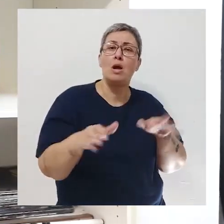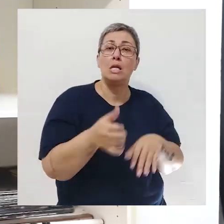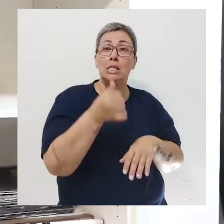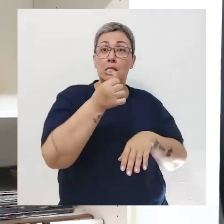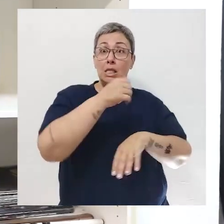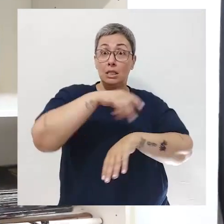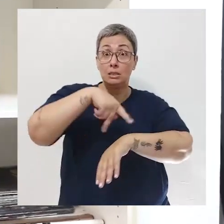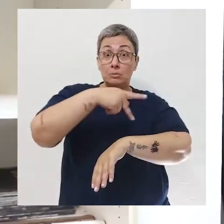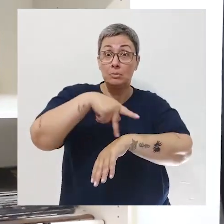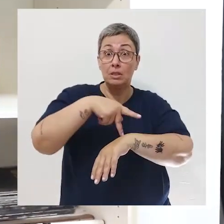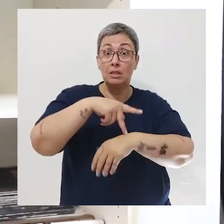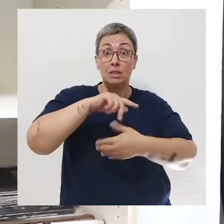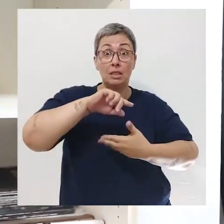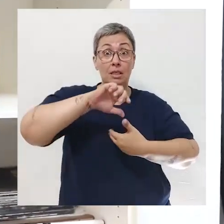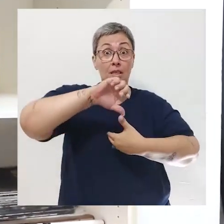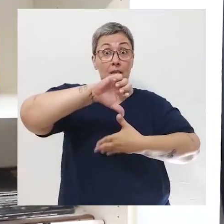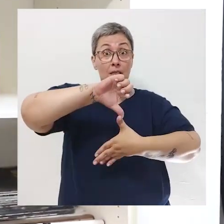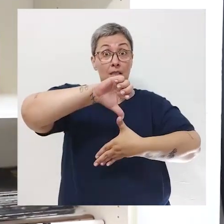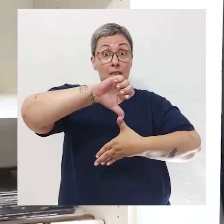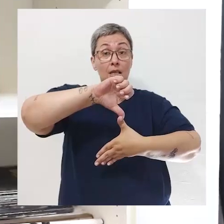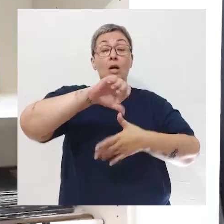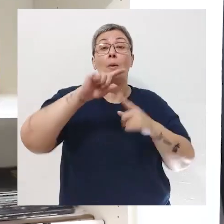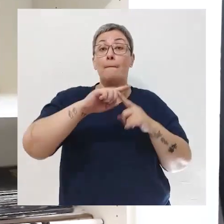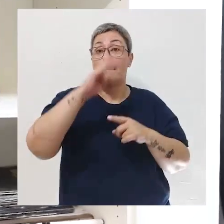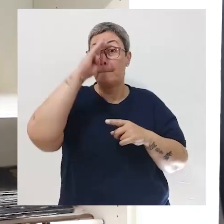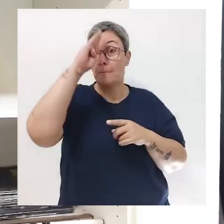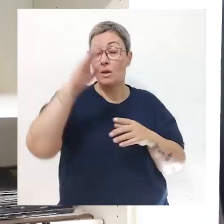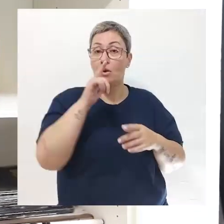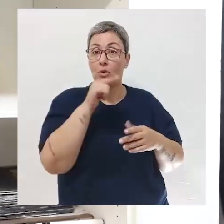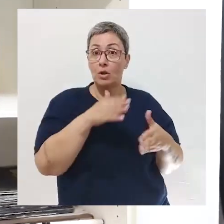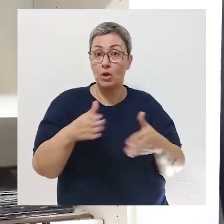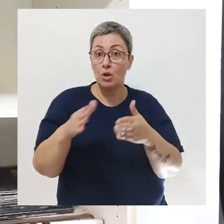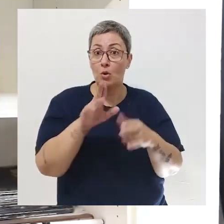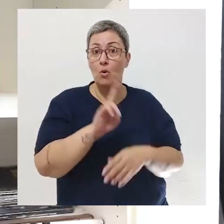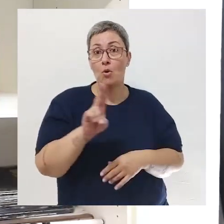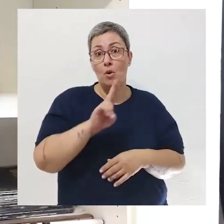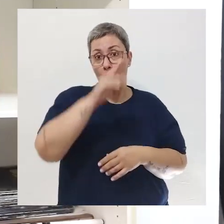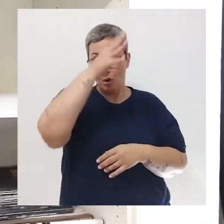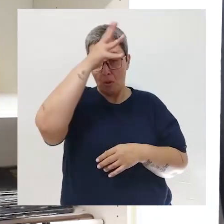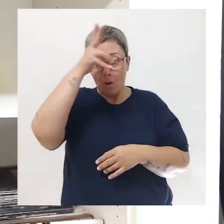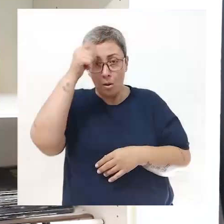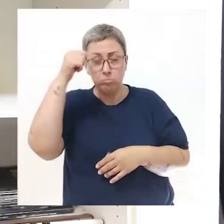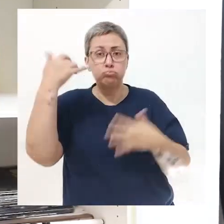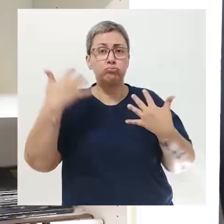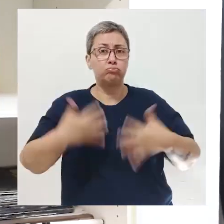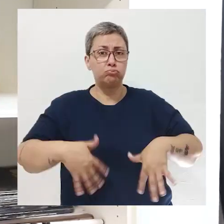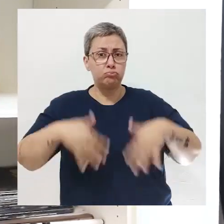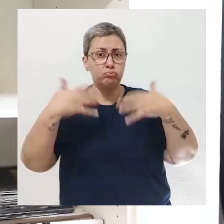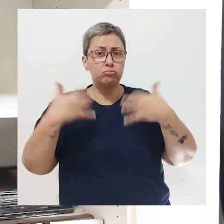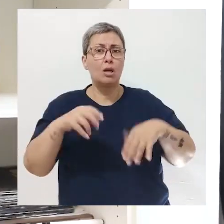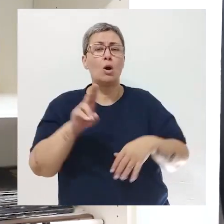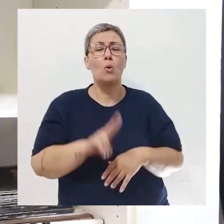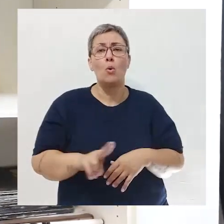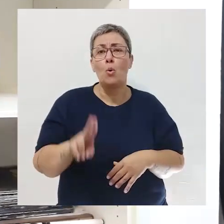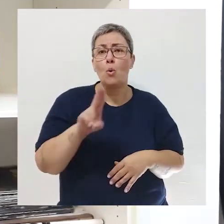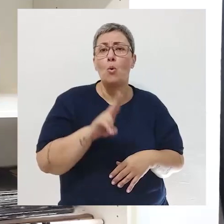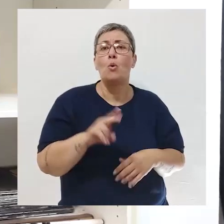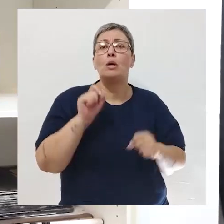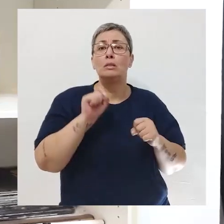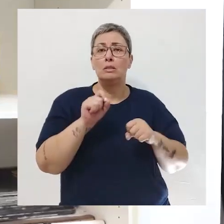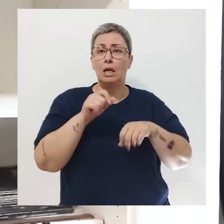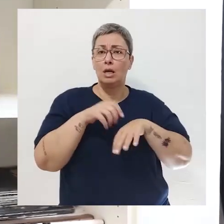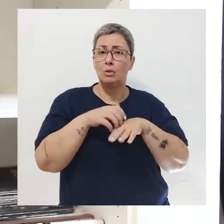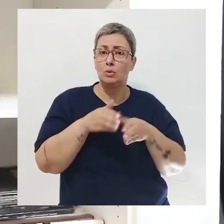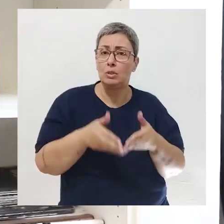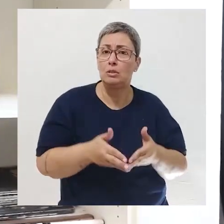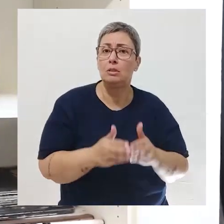6 países da América do Sul. Seu principal rio, o Amazonas, é bastante utilizado para o